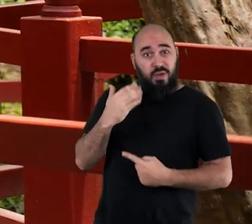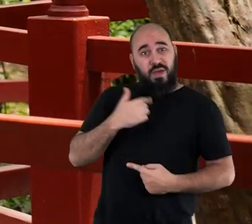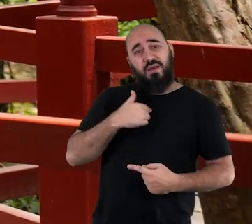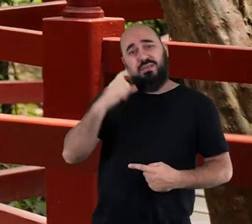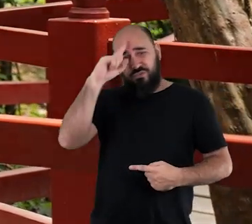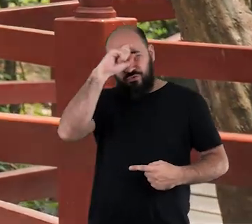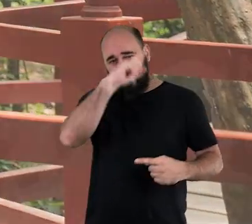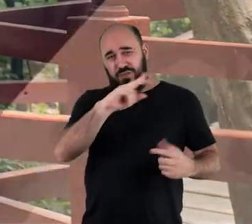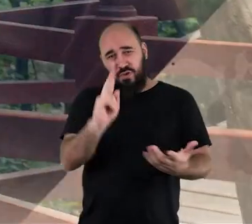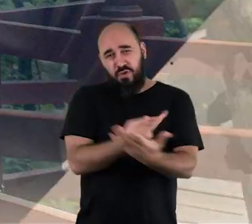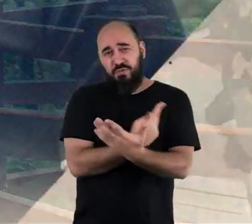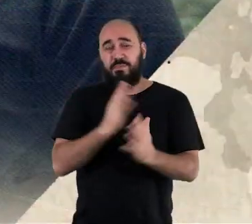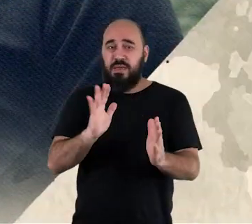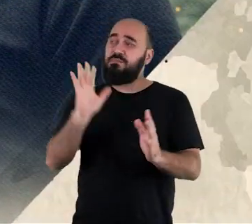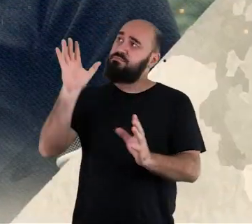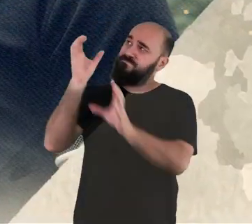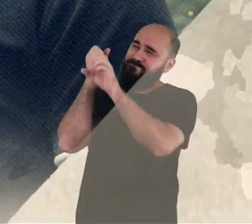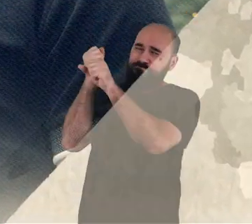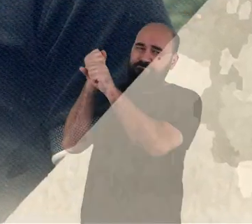comigo.